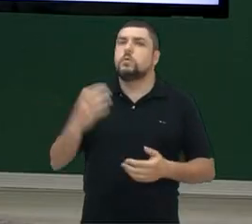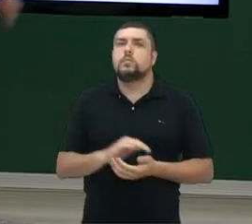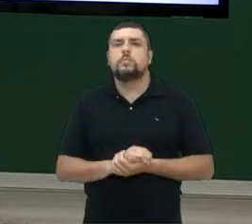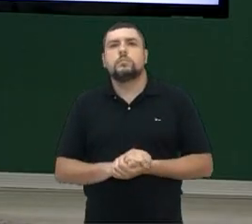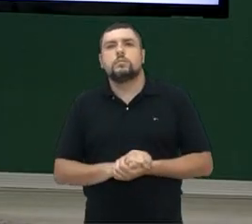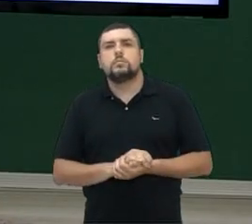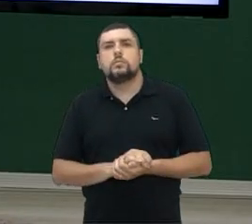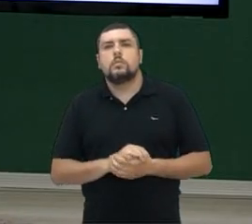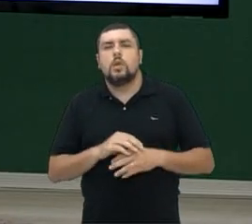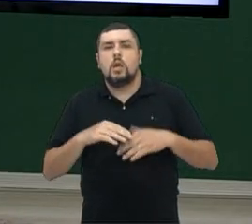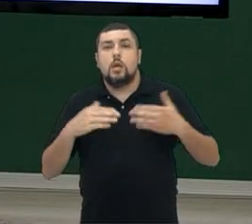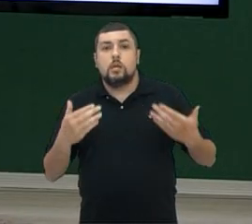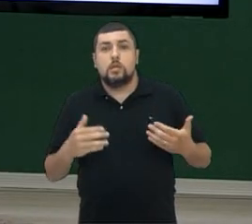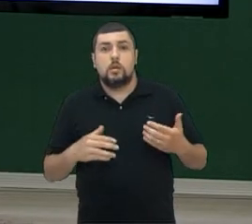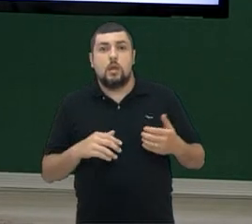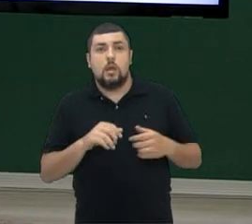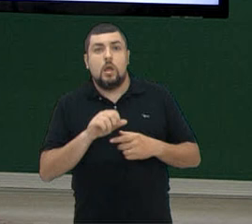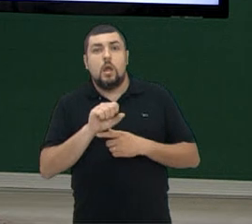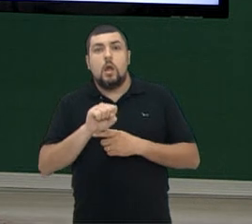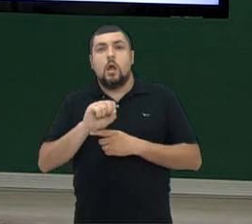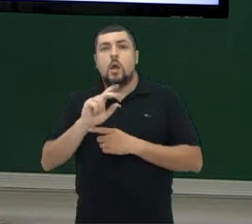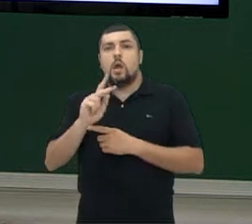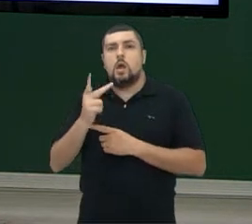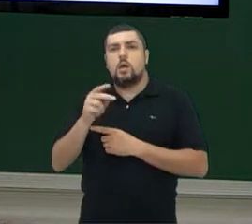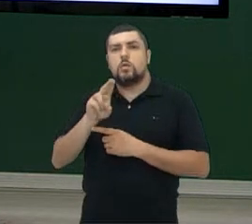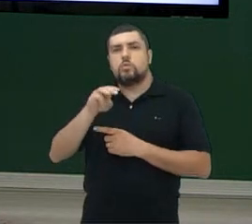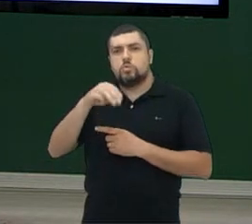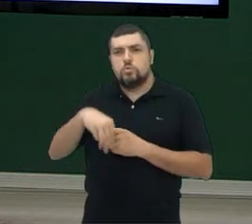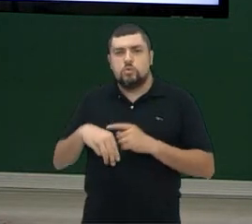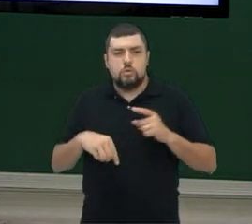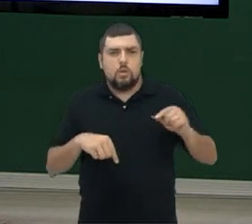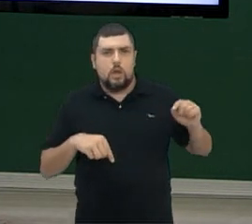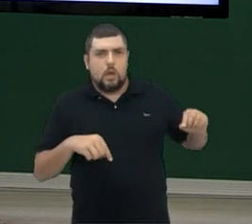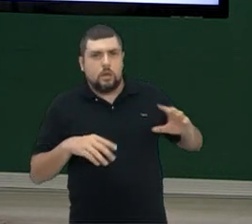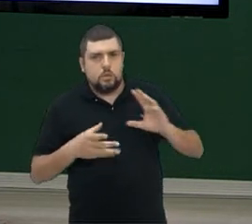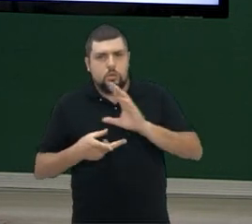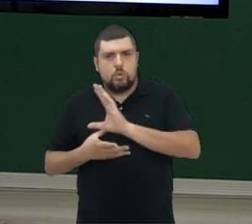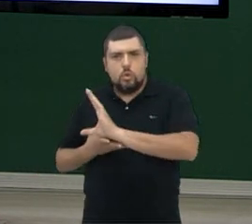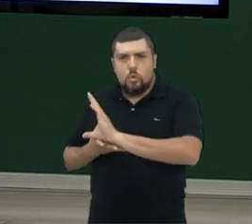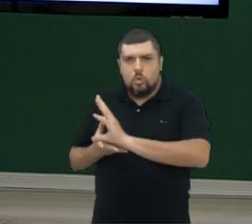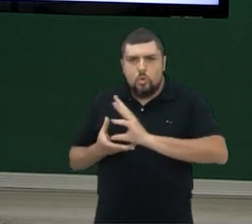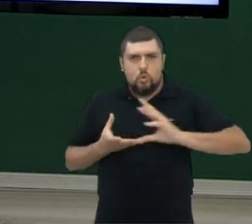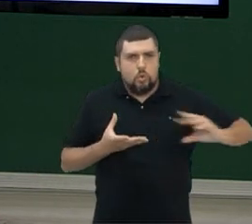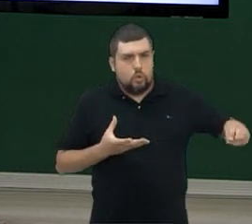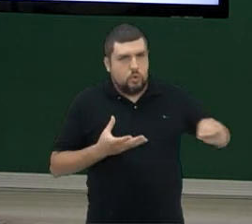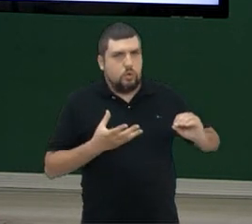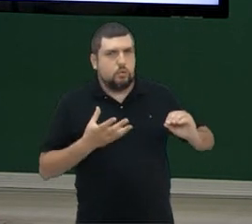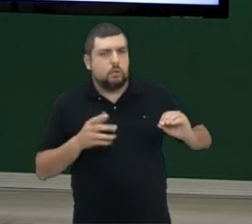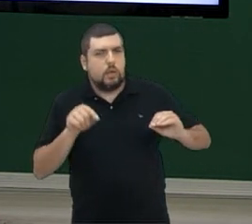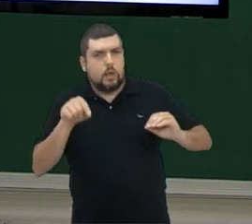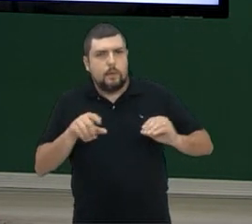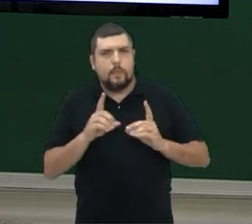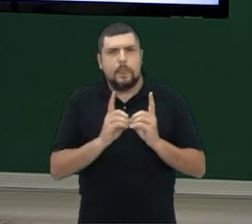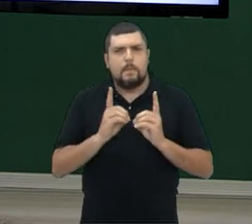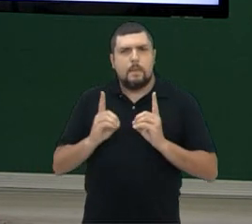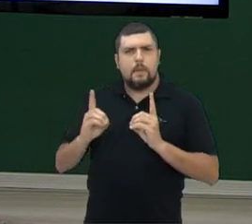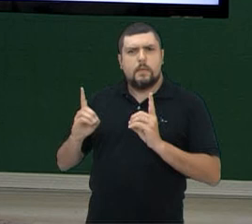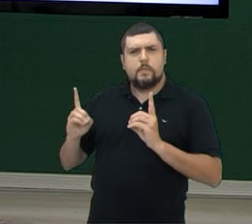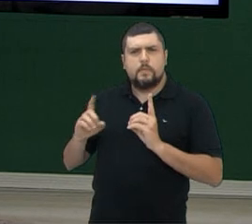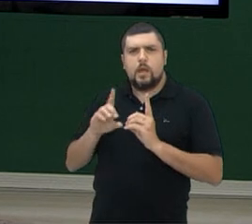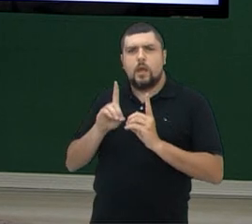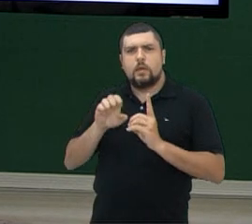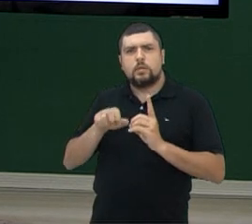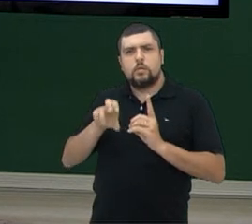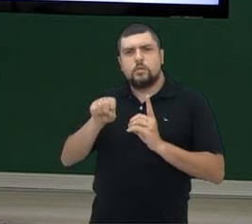Etiópia, Axum herdou a cultura dos cuxitas. Muitos deuses foram para lá, muitas das características